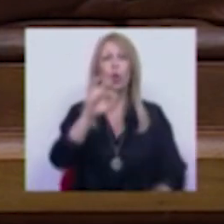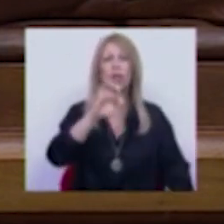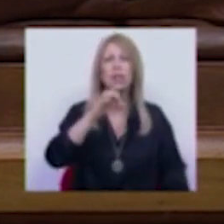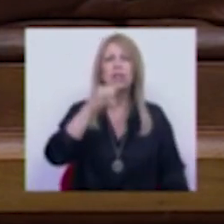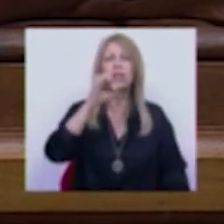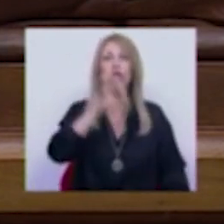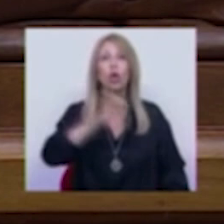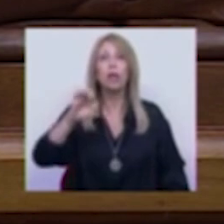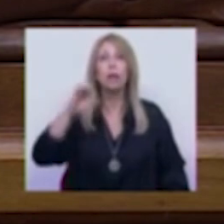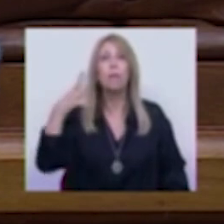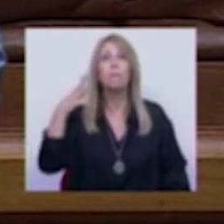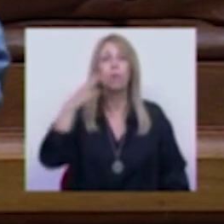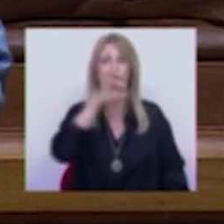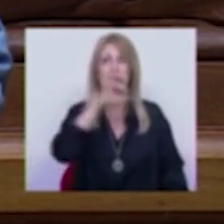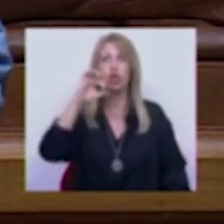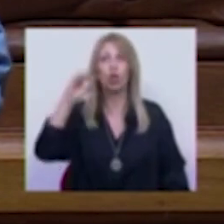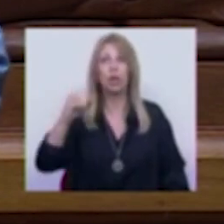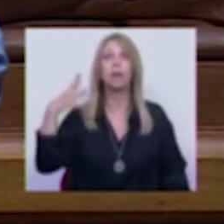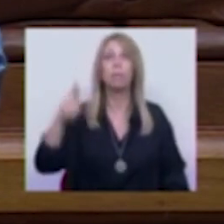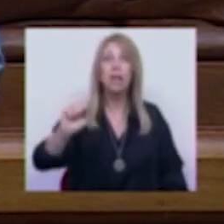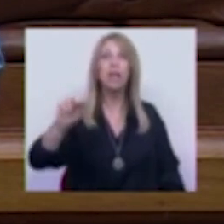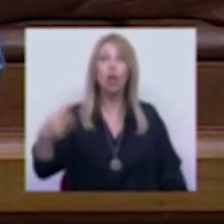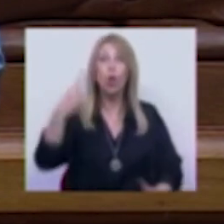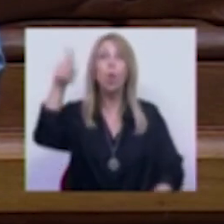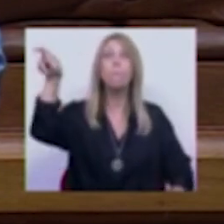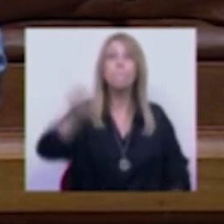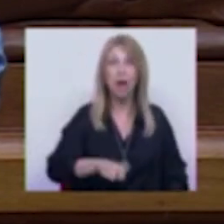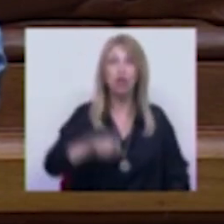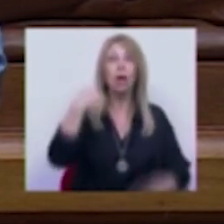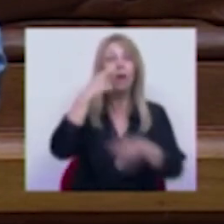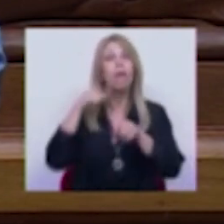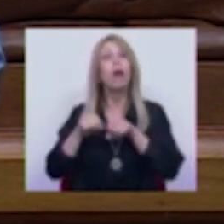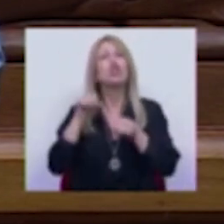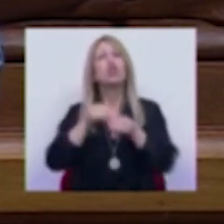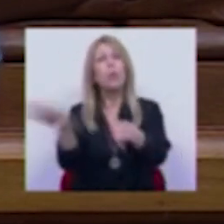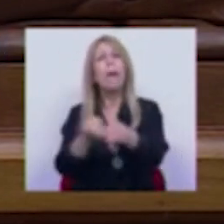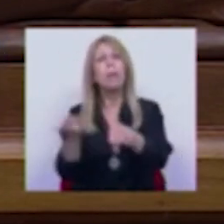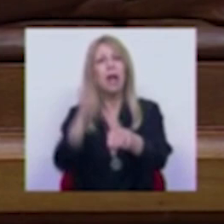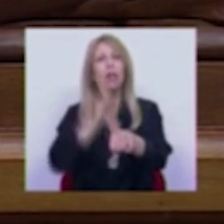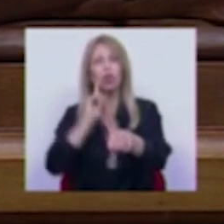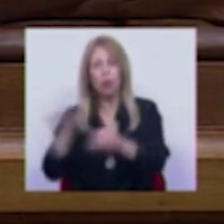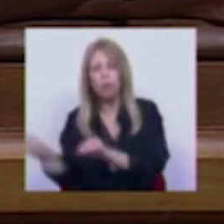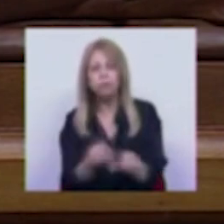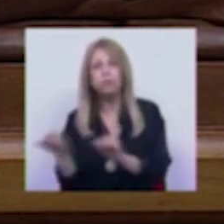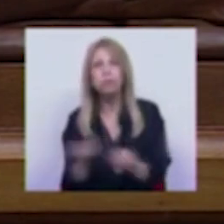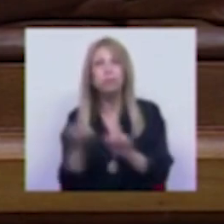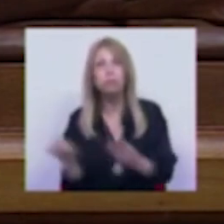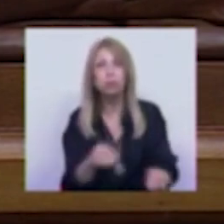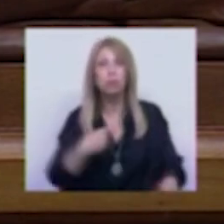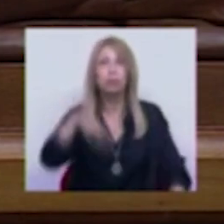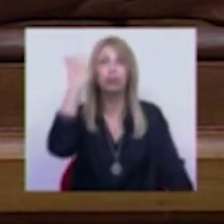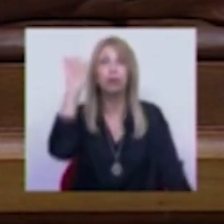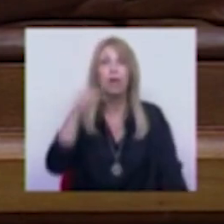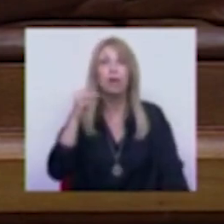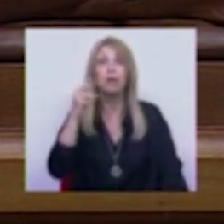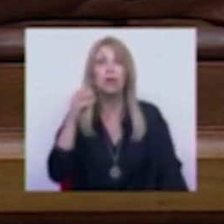por mês. Uma caixa de supermercado teria de trabalhar mais de 1.250 anos para ganhar o mesmo que o administrador da sua empresa